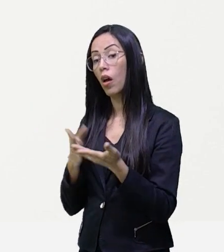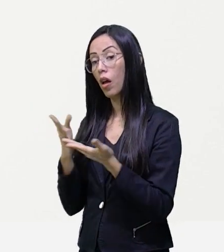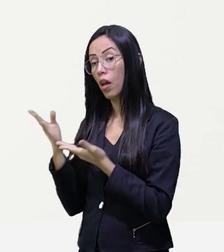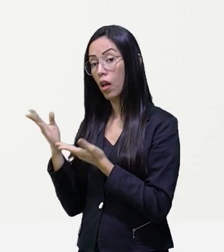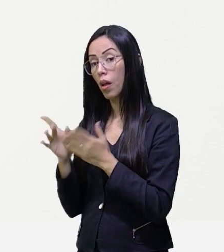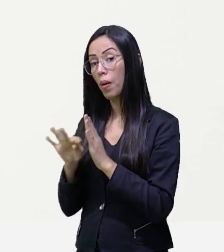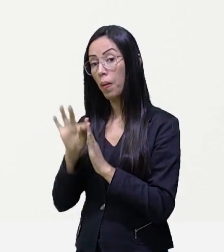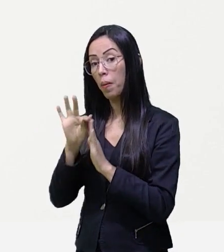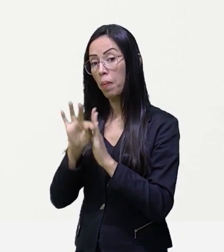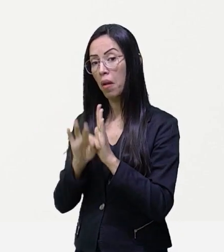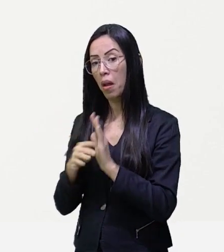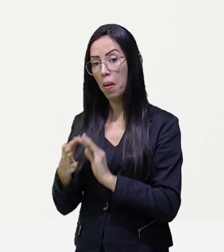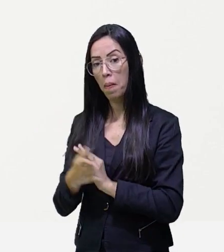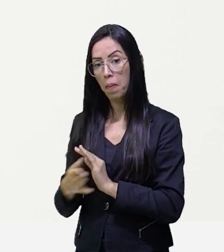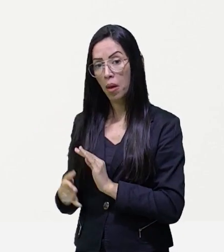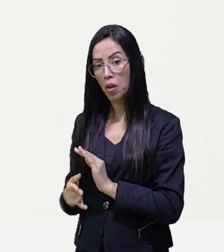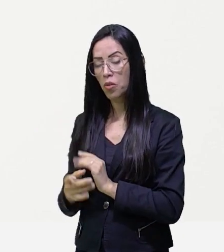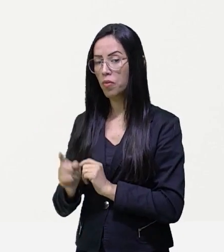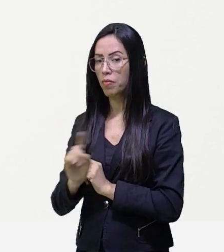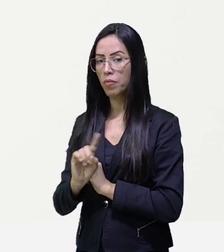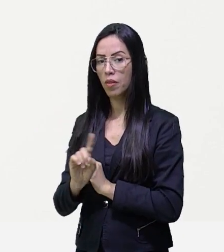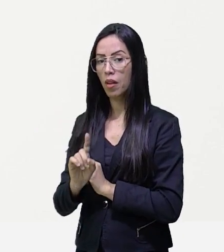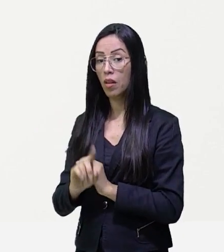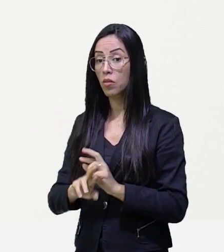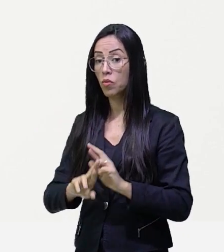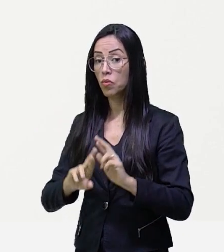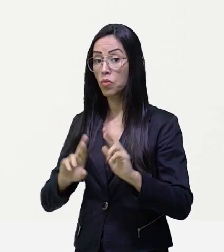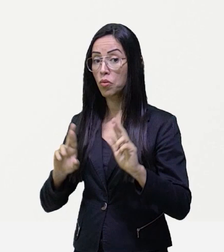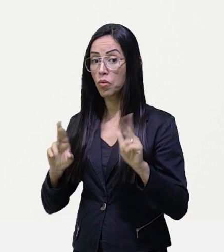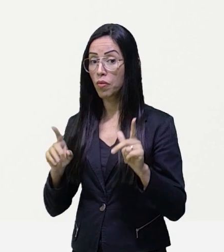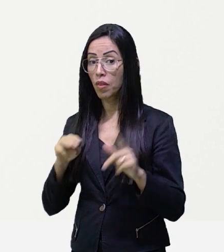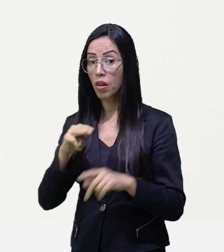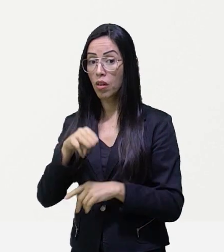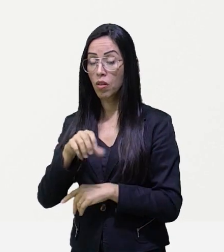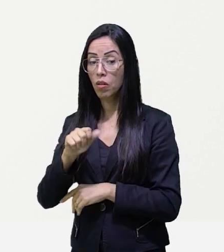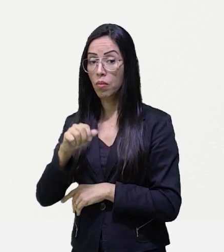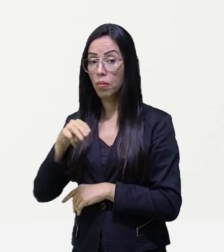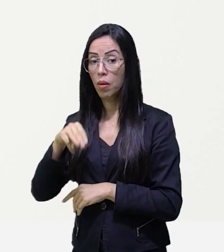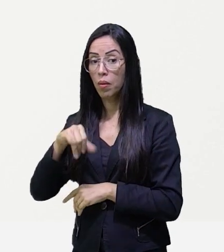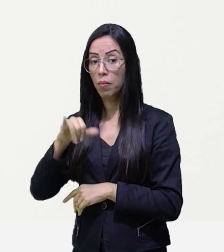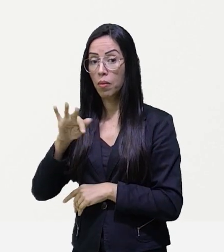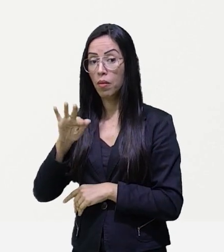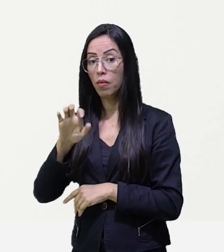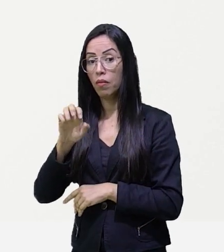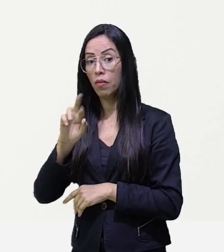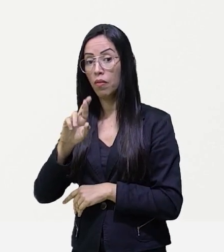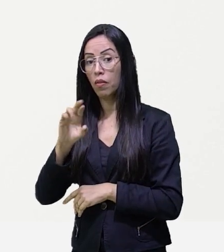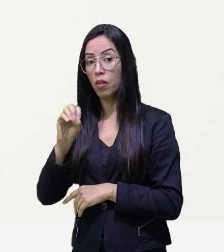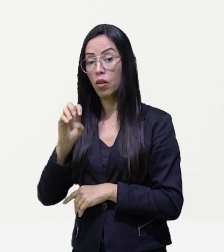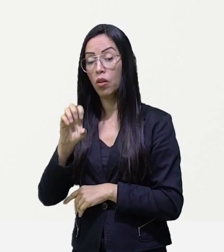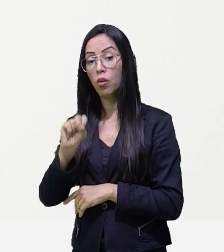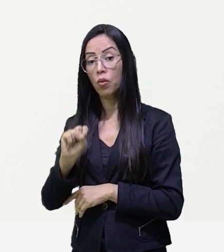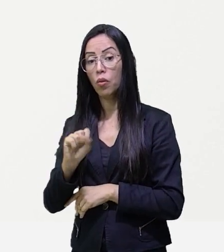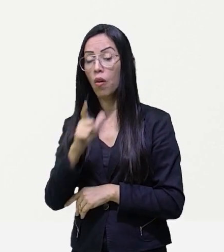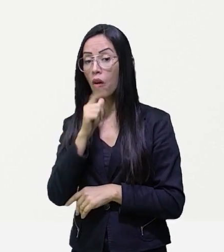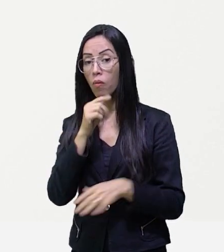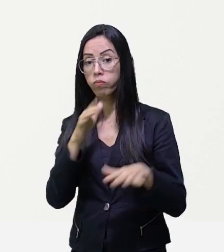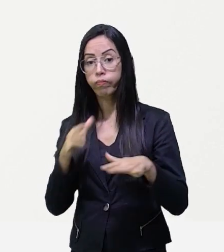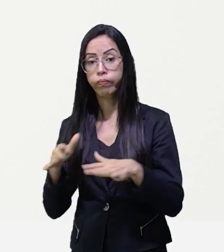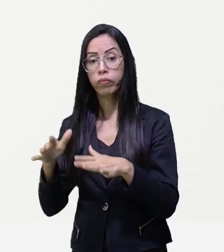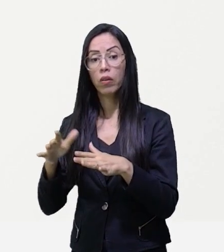não são peixes, elas são mamíferos marinhos, pois nascem da barriga da mãe e mamam